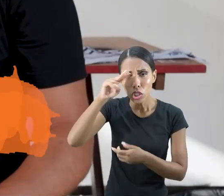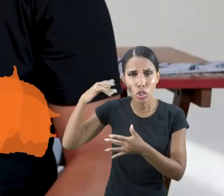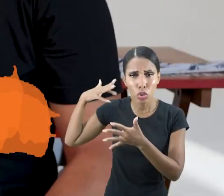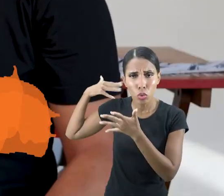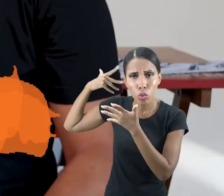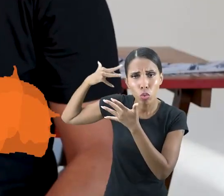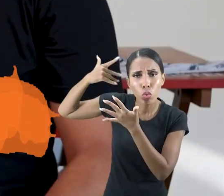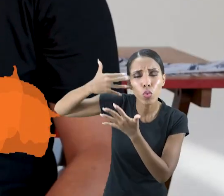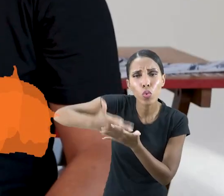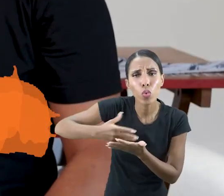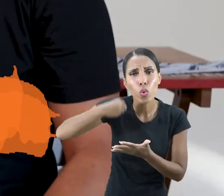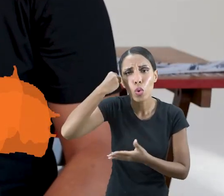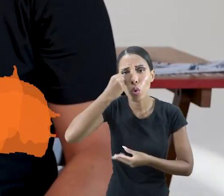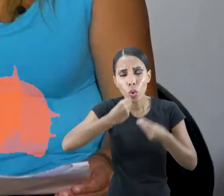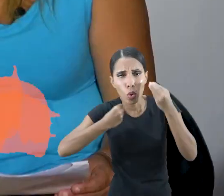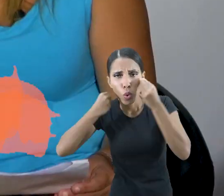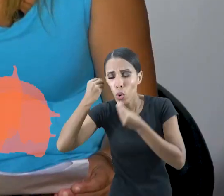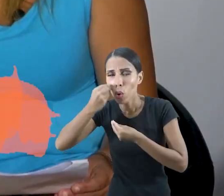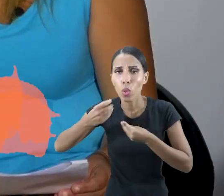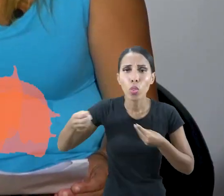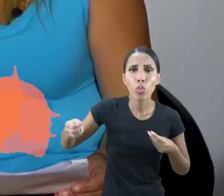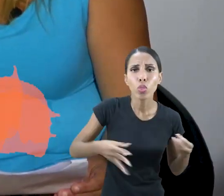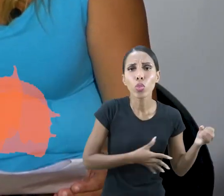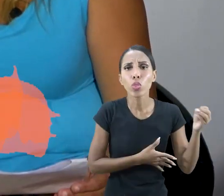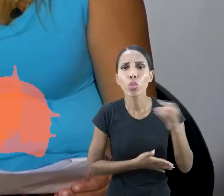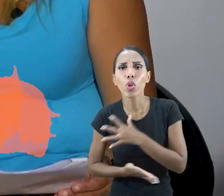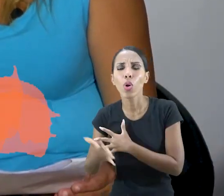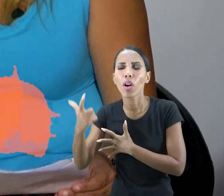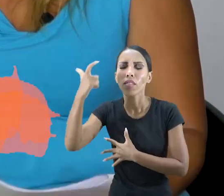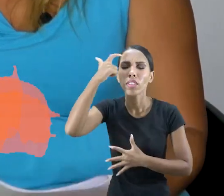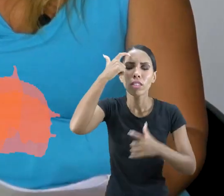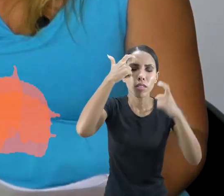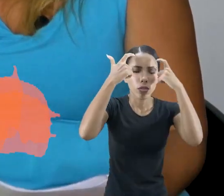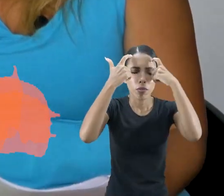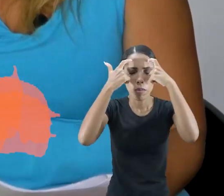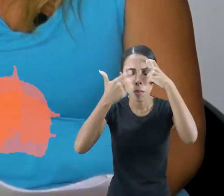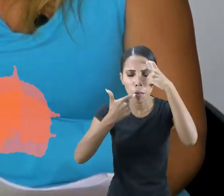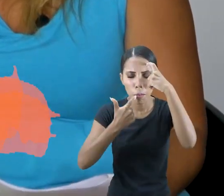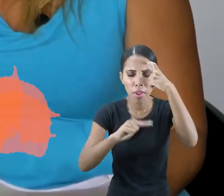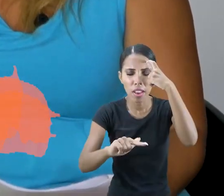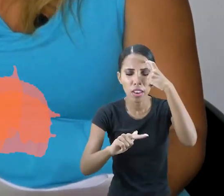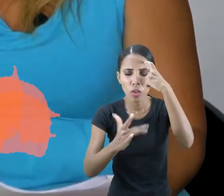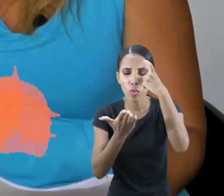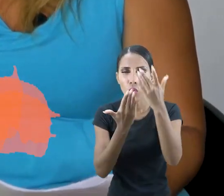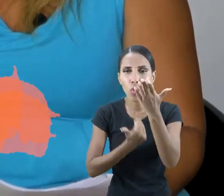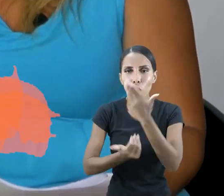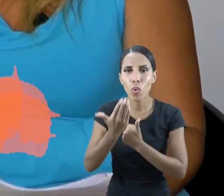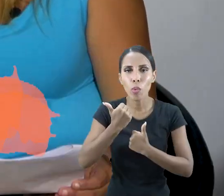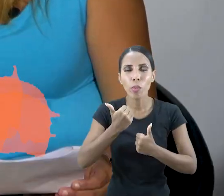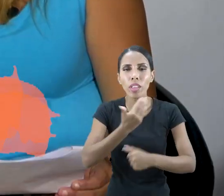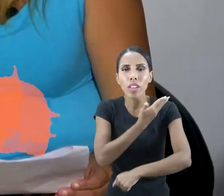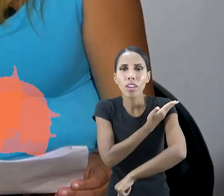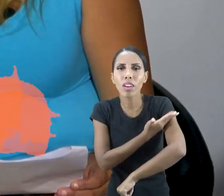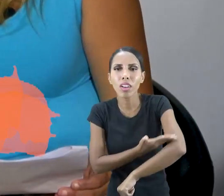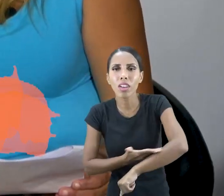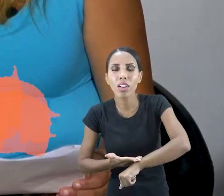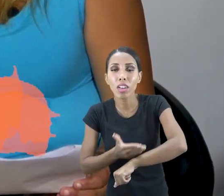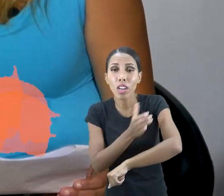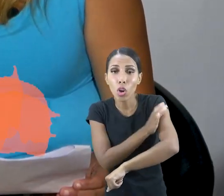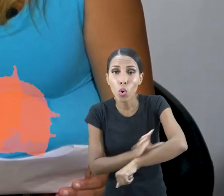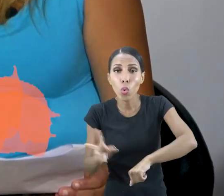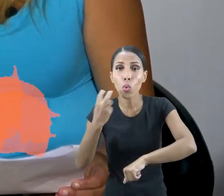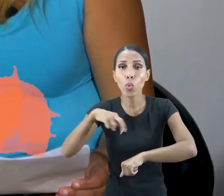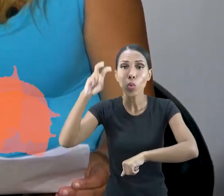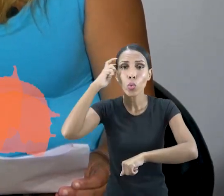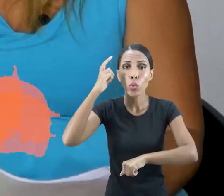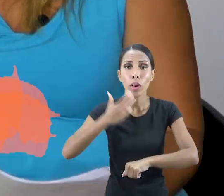gente, não é mesmo? Somos gente como você. E você tão gente como nós. Tão diferentes